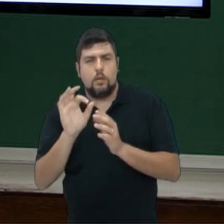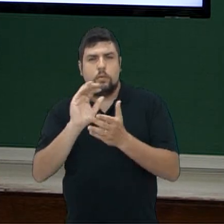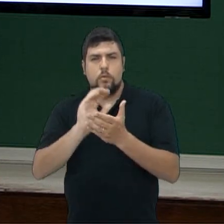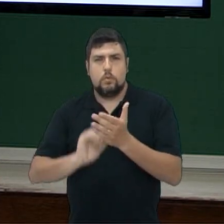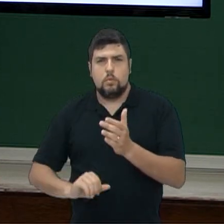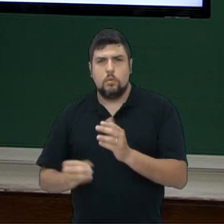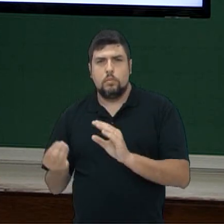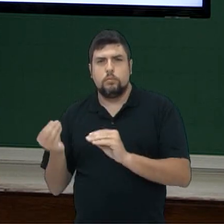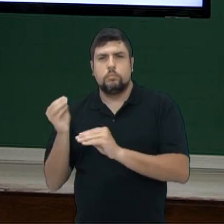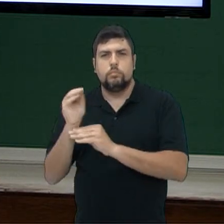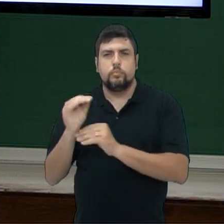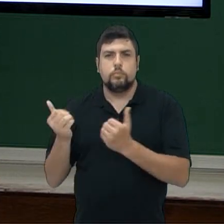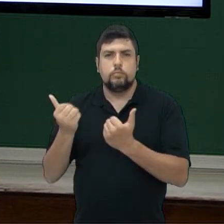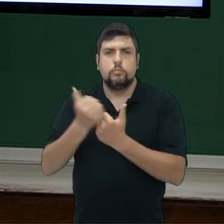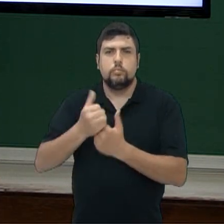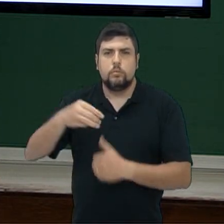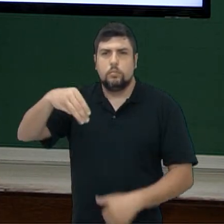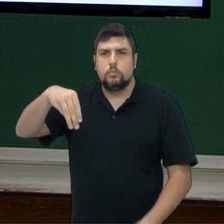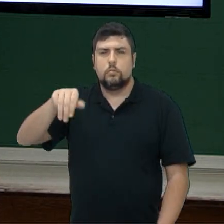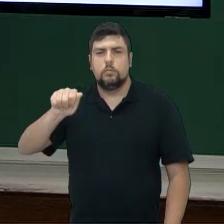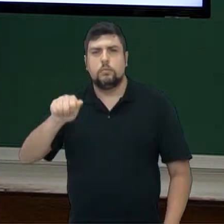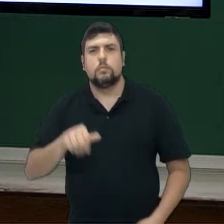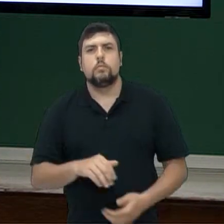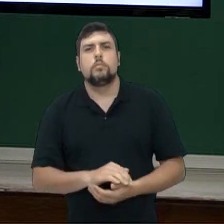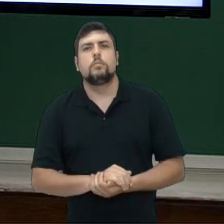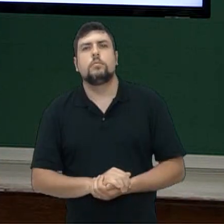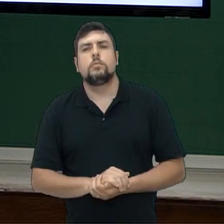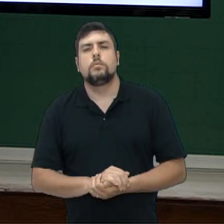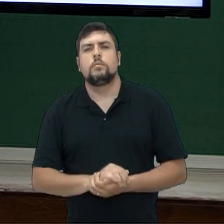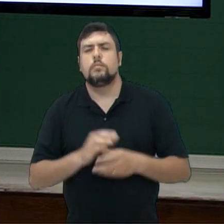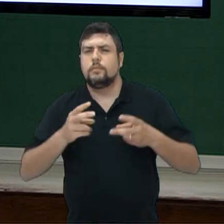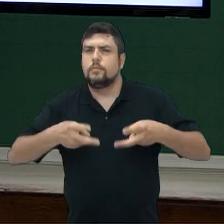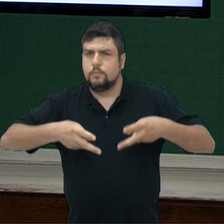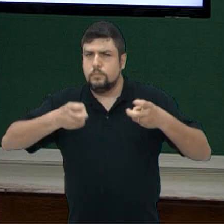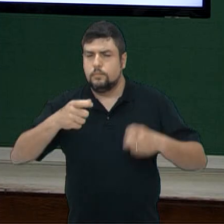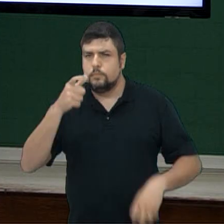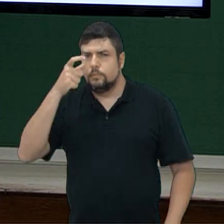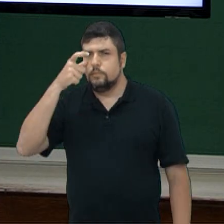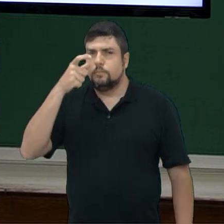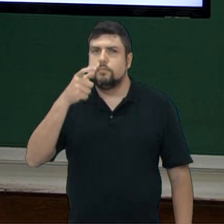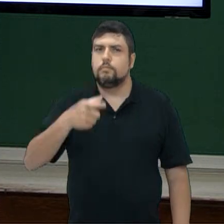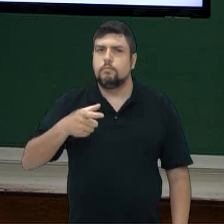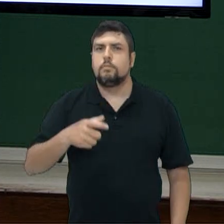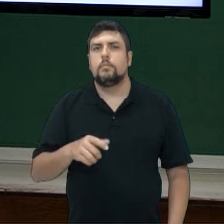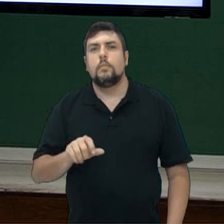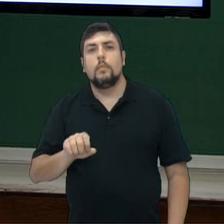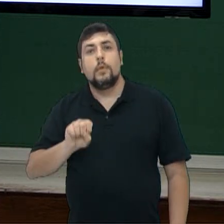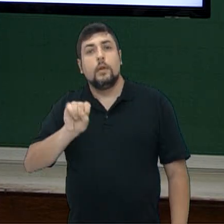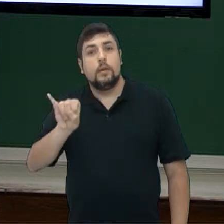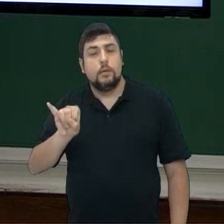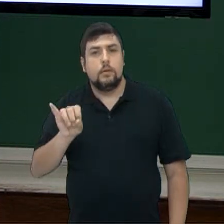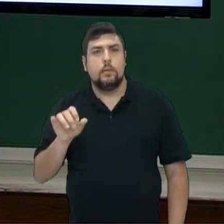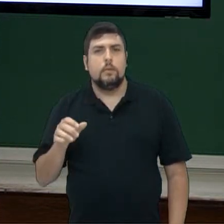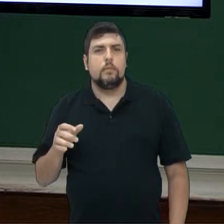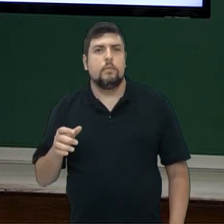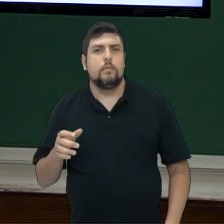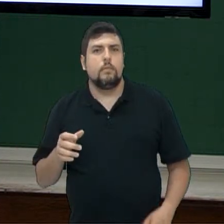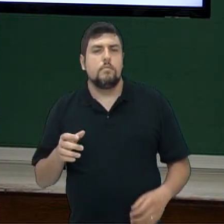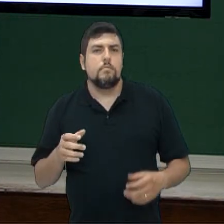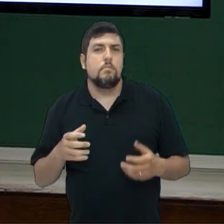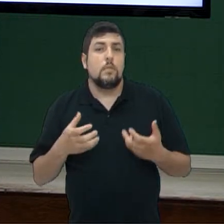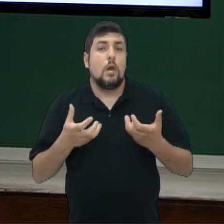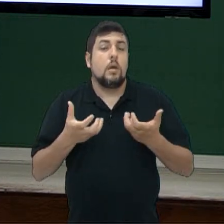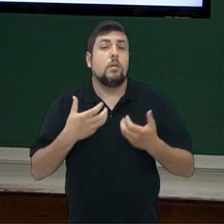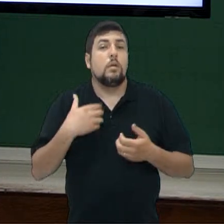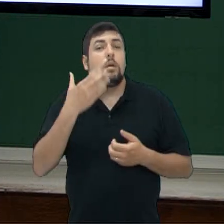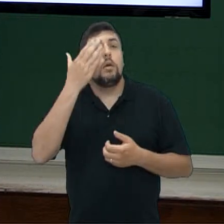5,43 miliampere. Vamos ver aqui, ó, interessante isso aqui, que se nós quisermos